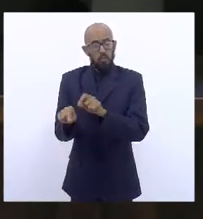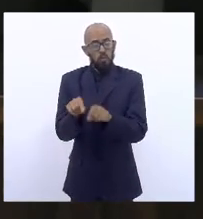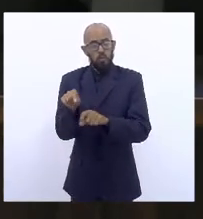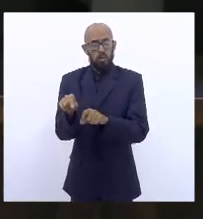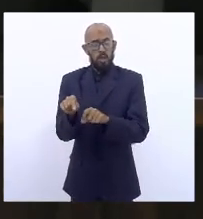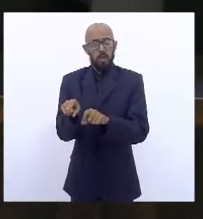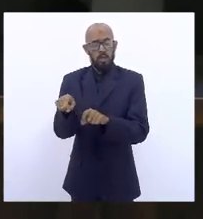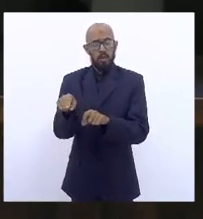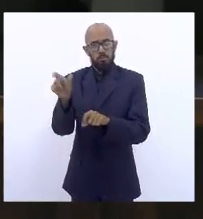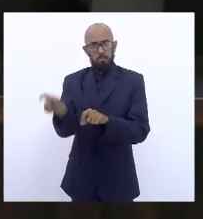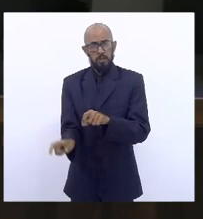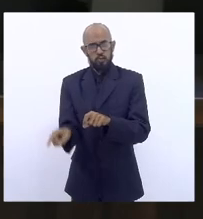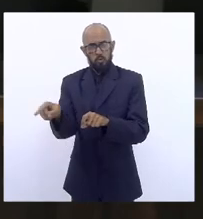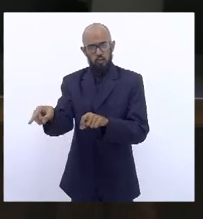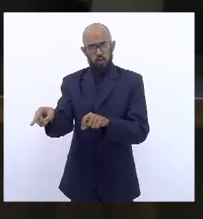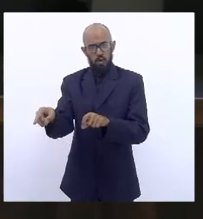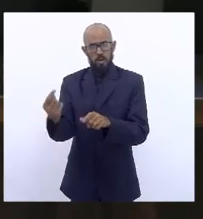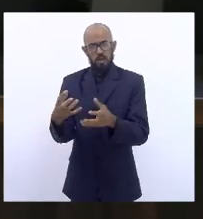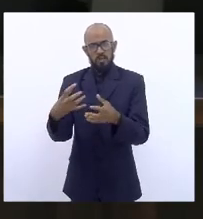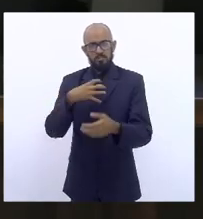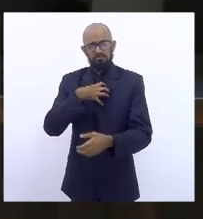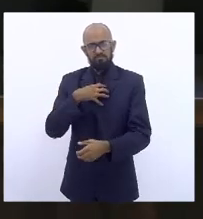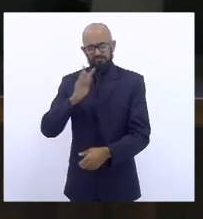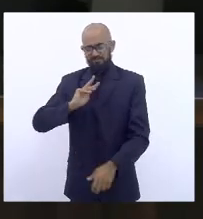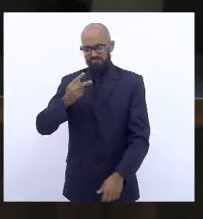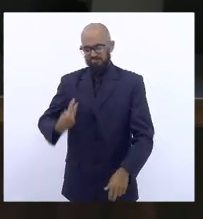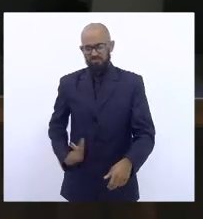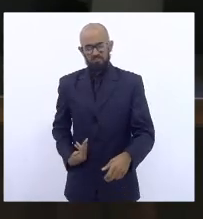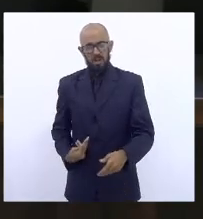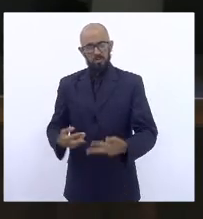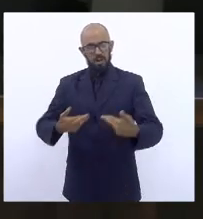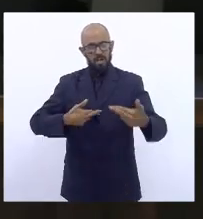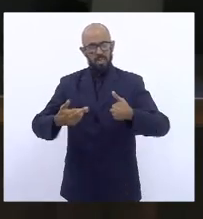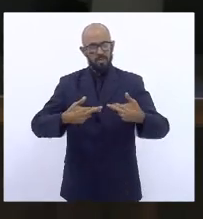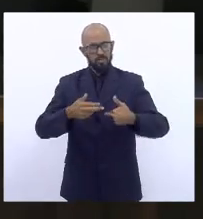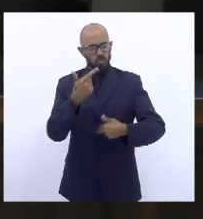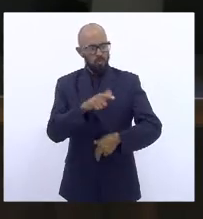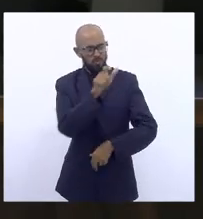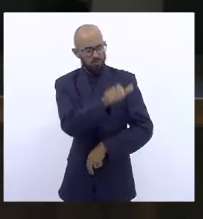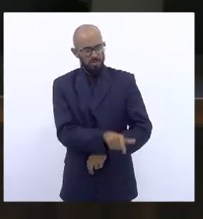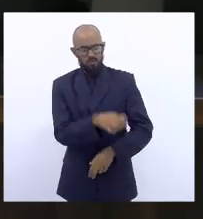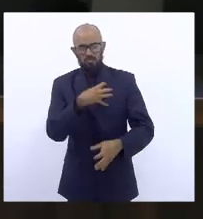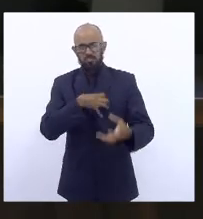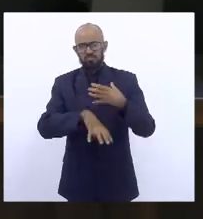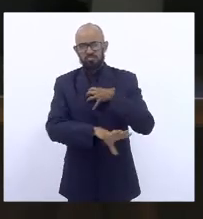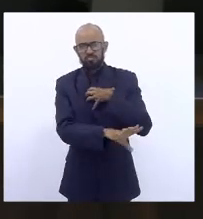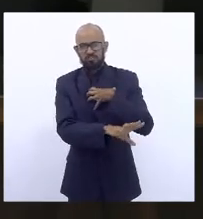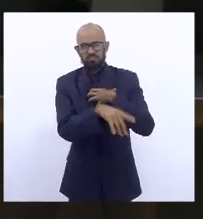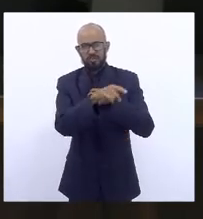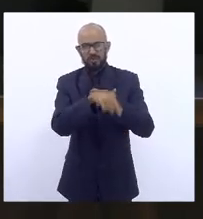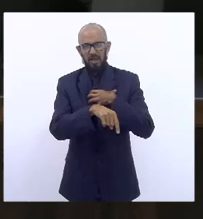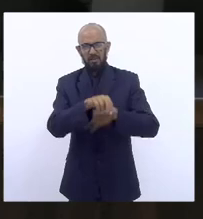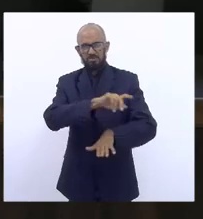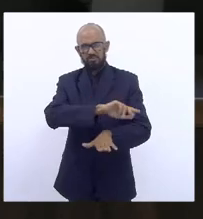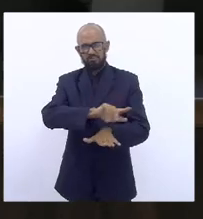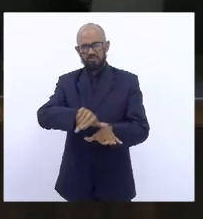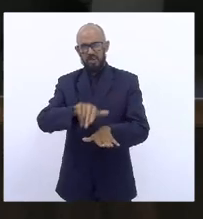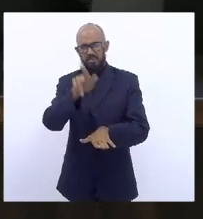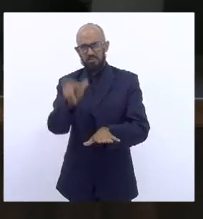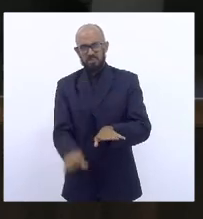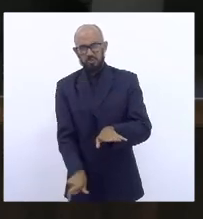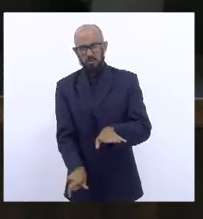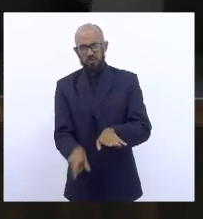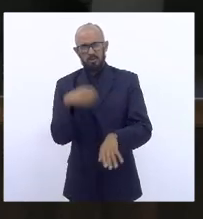indivíduo, se humaniza, não é? Na relação com o outro, na relação com a diversidade, na relação